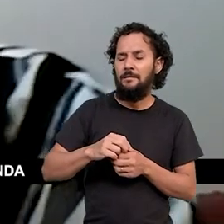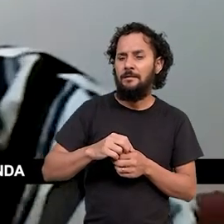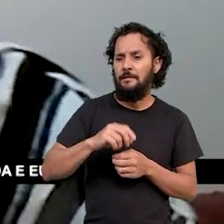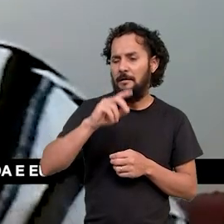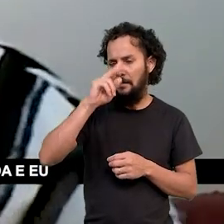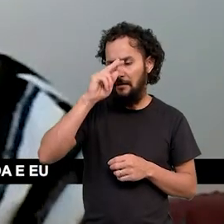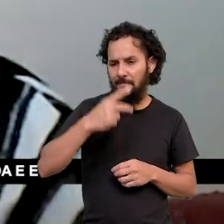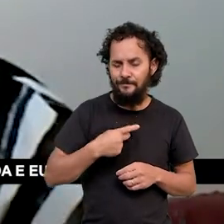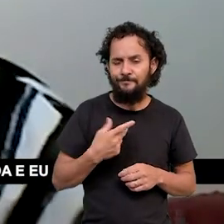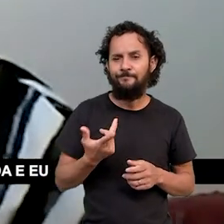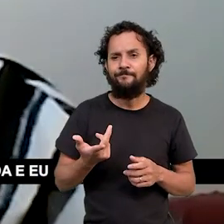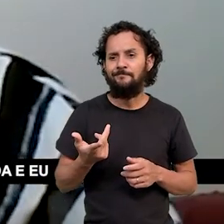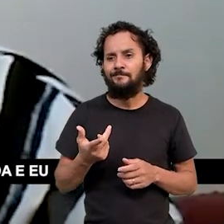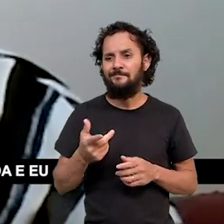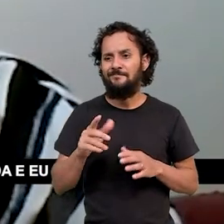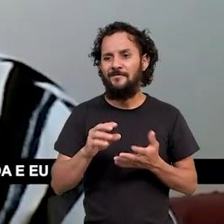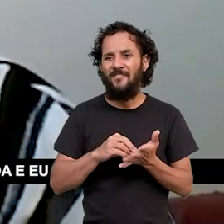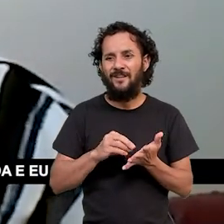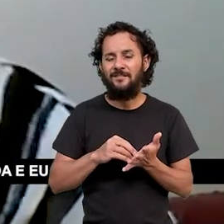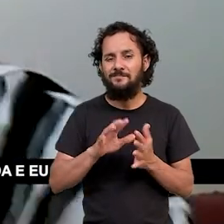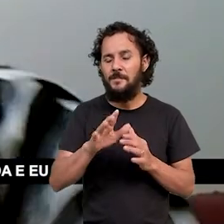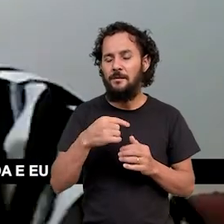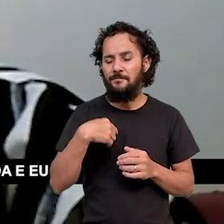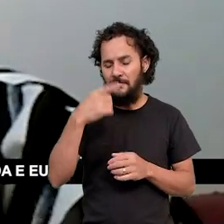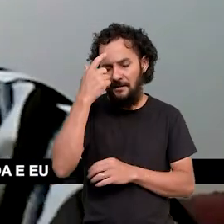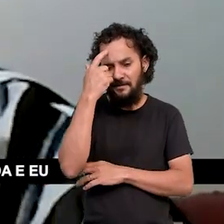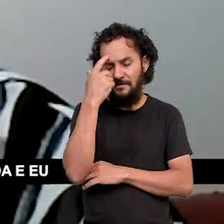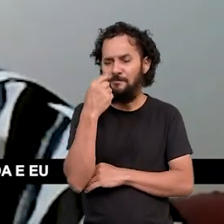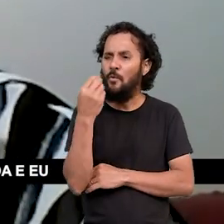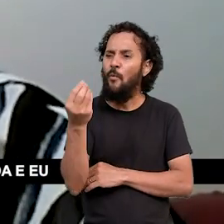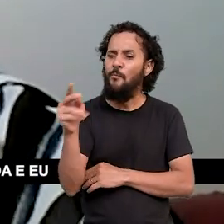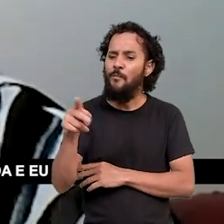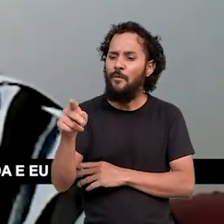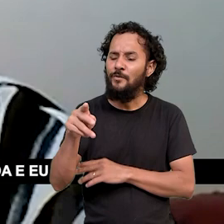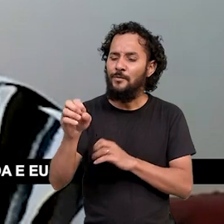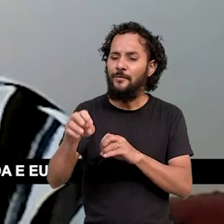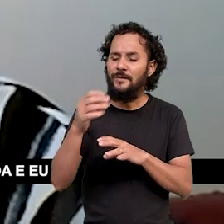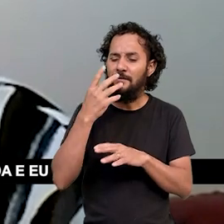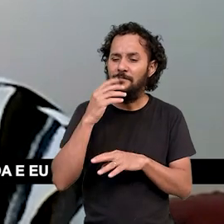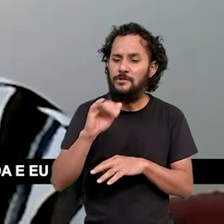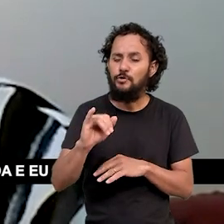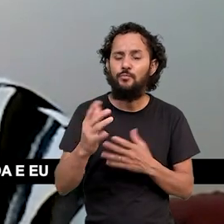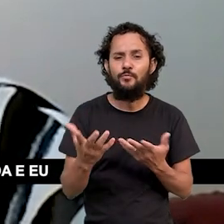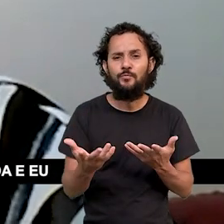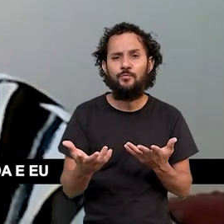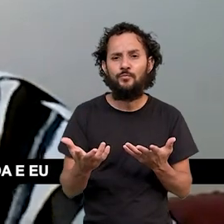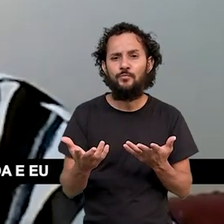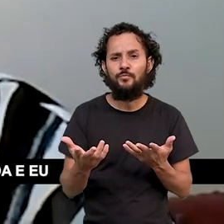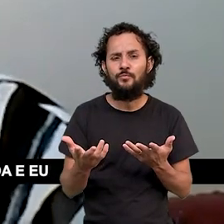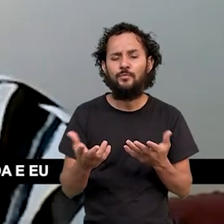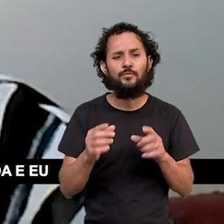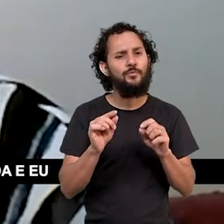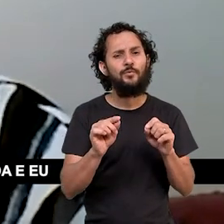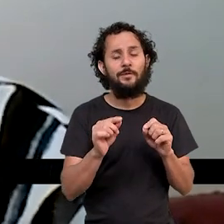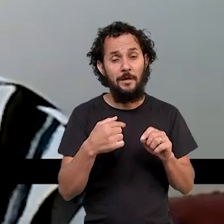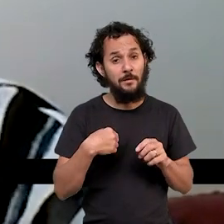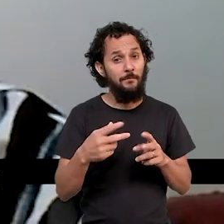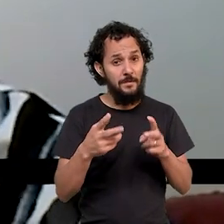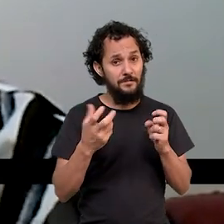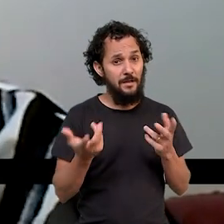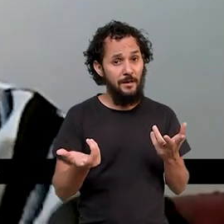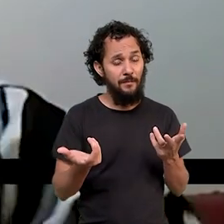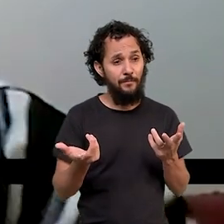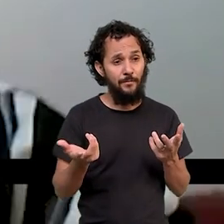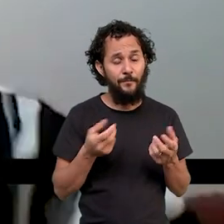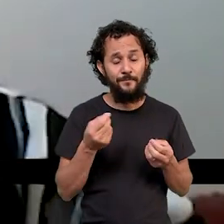independências que ainda nos faltam, eu fico muito pensando na questão dos professores da educação infantil, que ainda, e eu